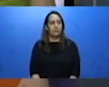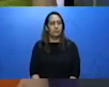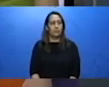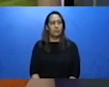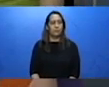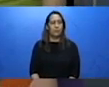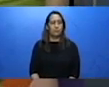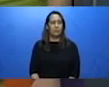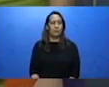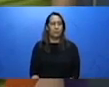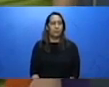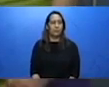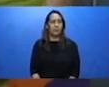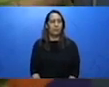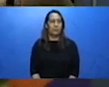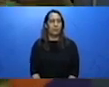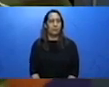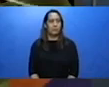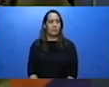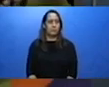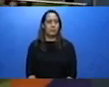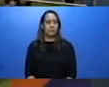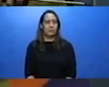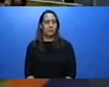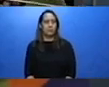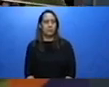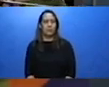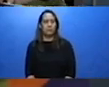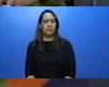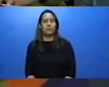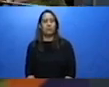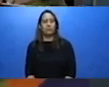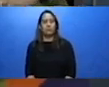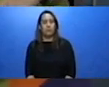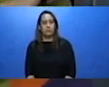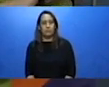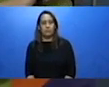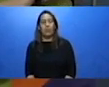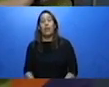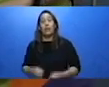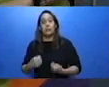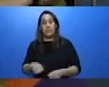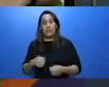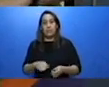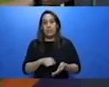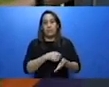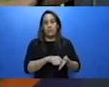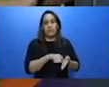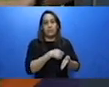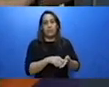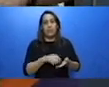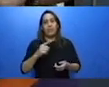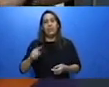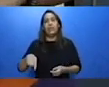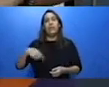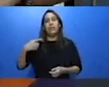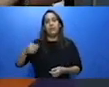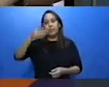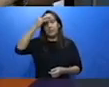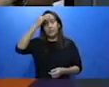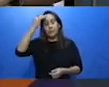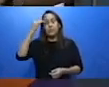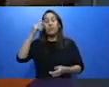E aprender. Então, a gente escreve para que outras pessoas leiam e aprendam com aquilo que